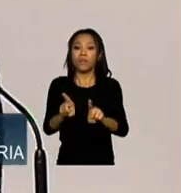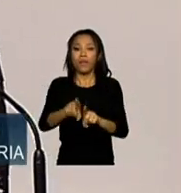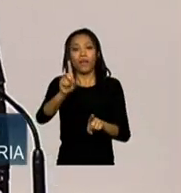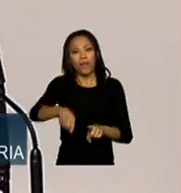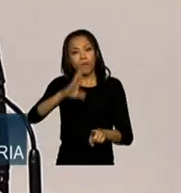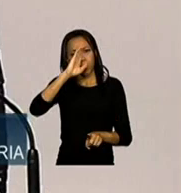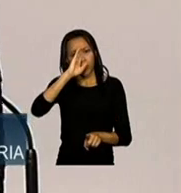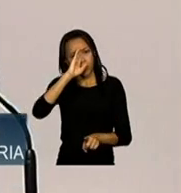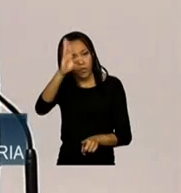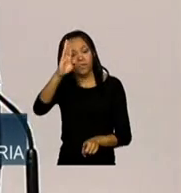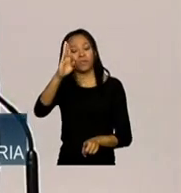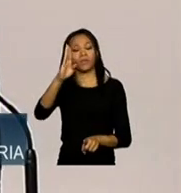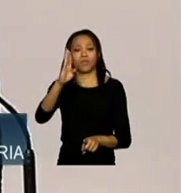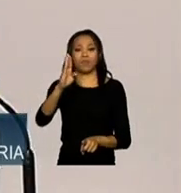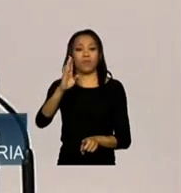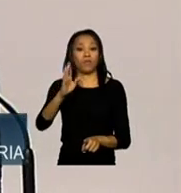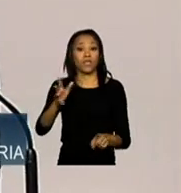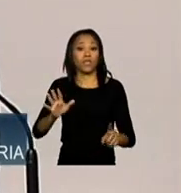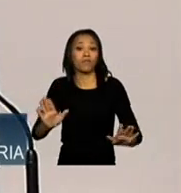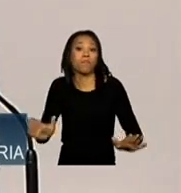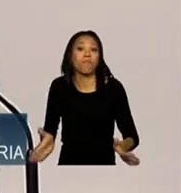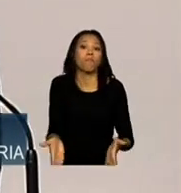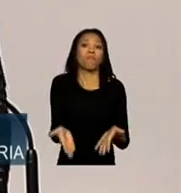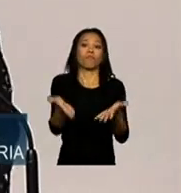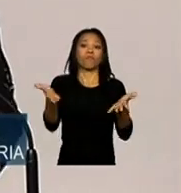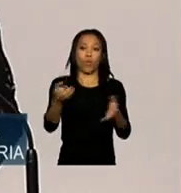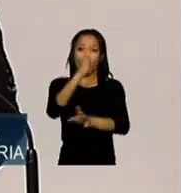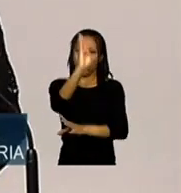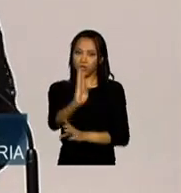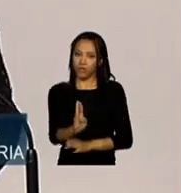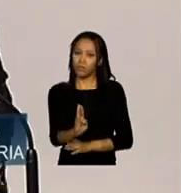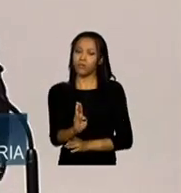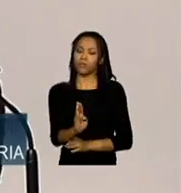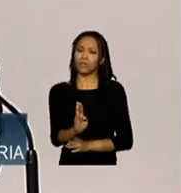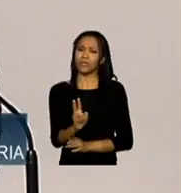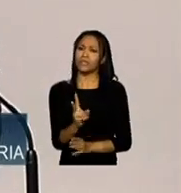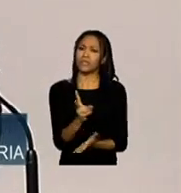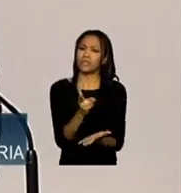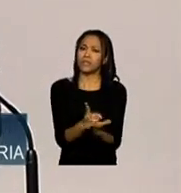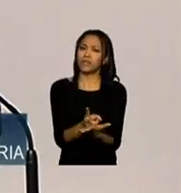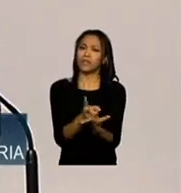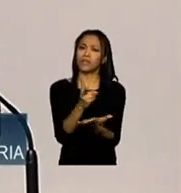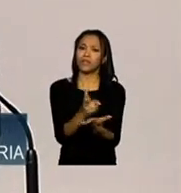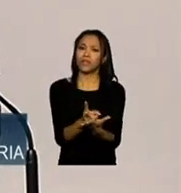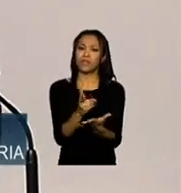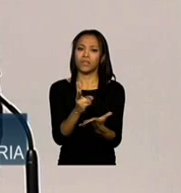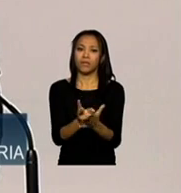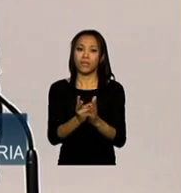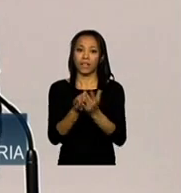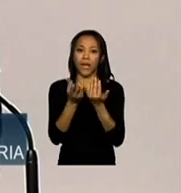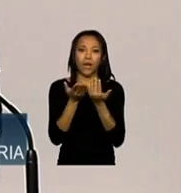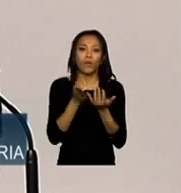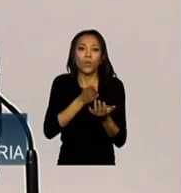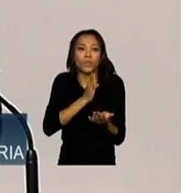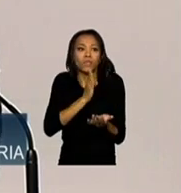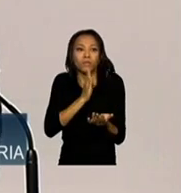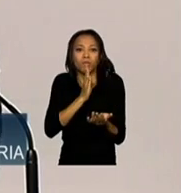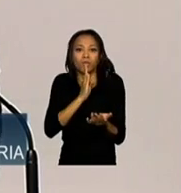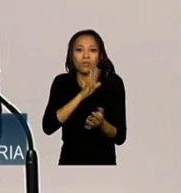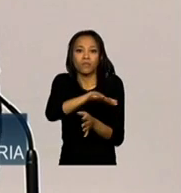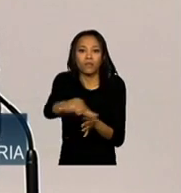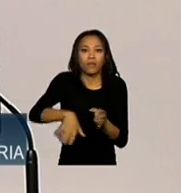para levar o Brasil para, de fato, se introduzir na era da economia do